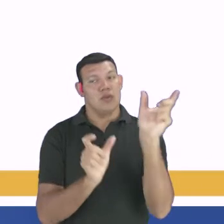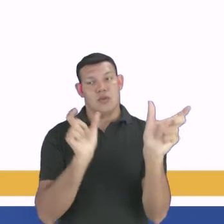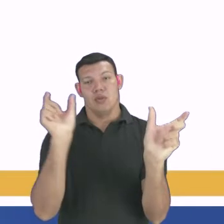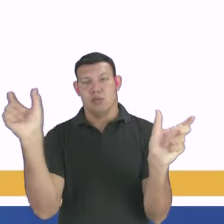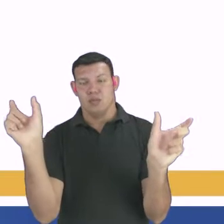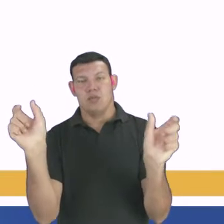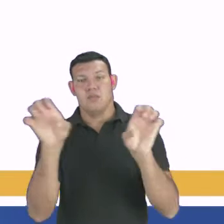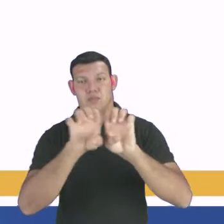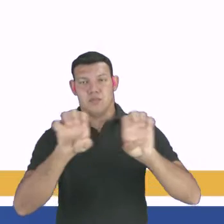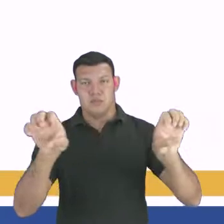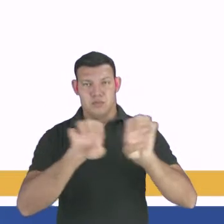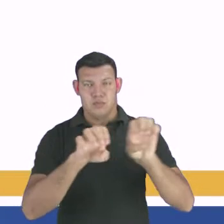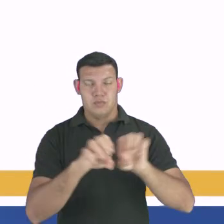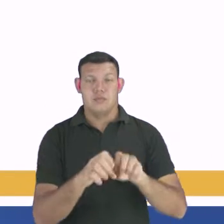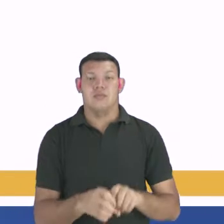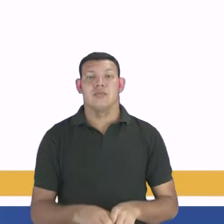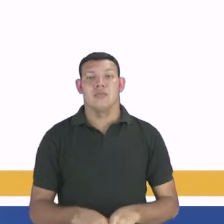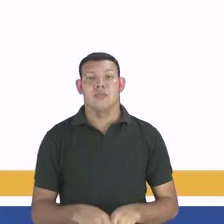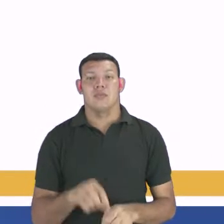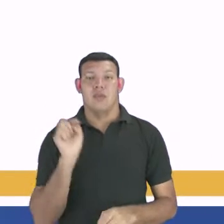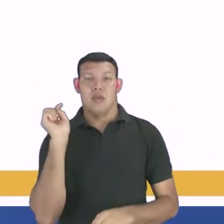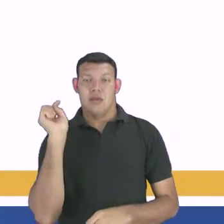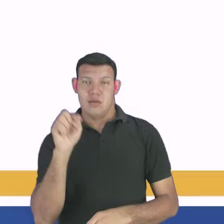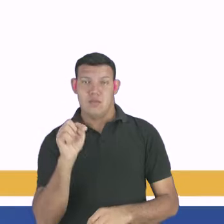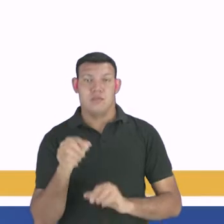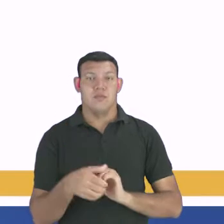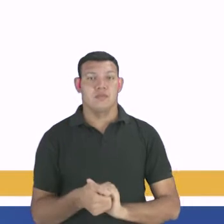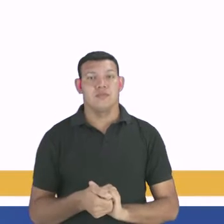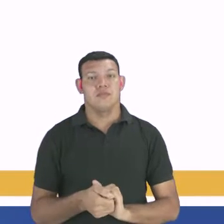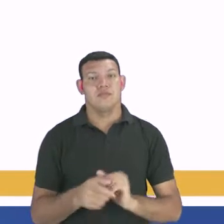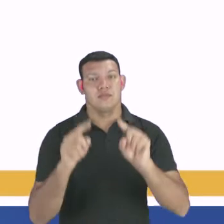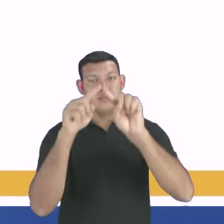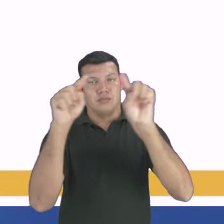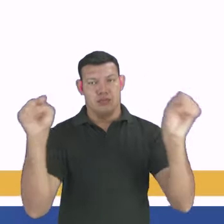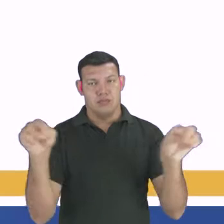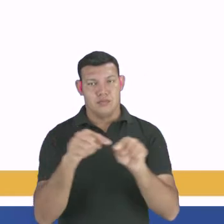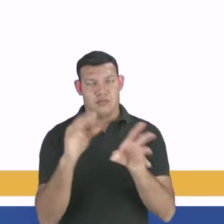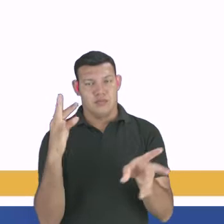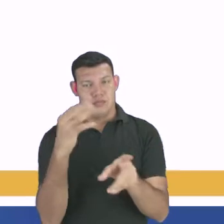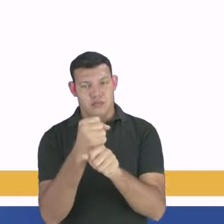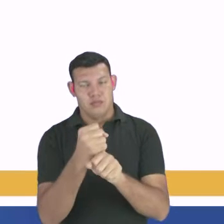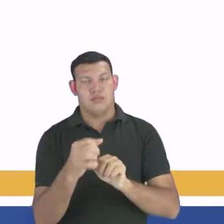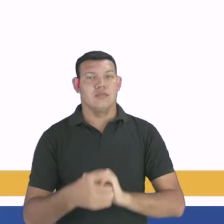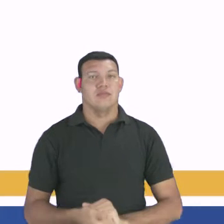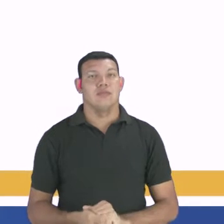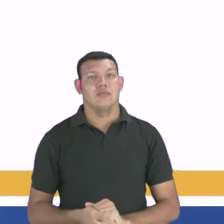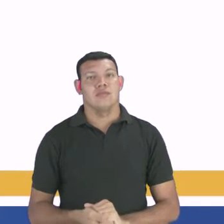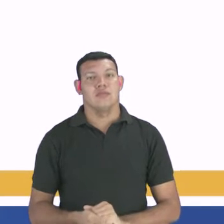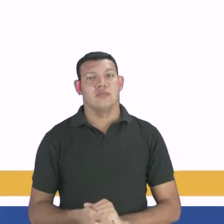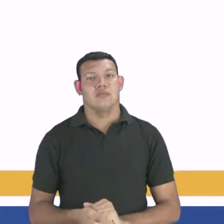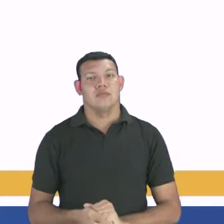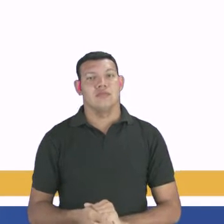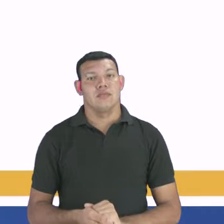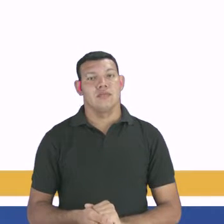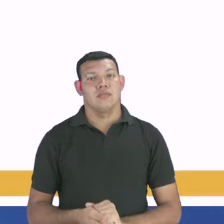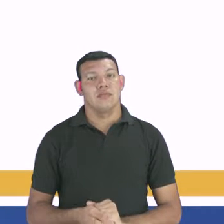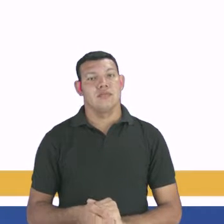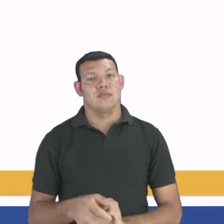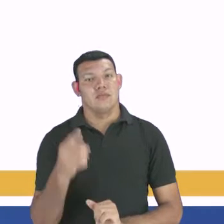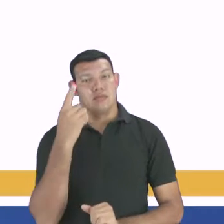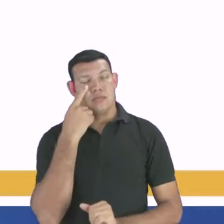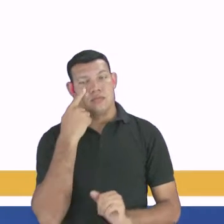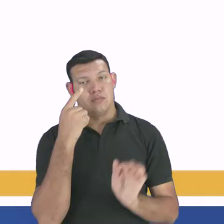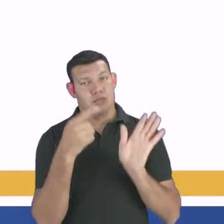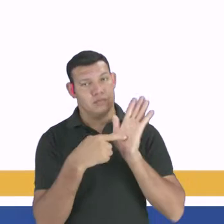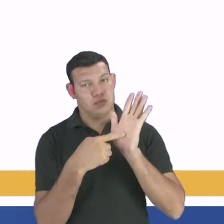equação dizemos que esta equação ela é trigonométrica Então nós vamos ver alguns casos né